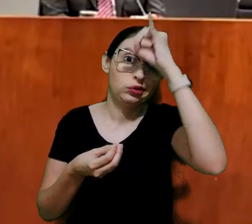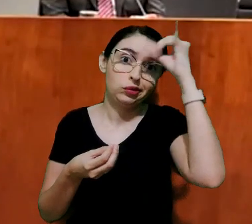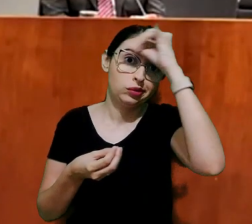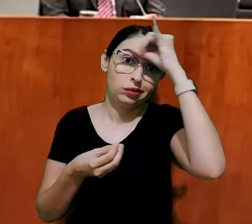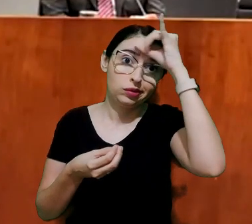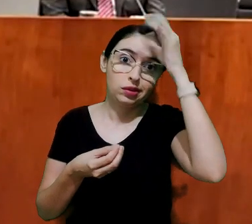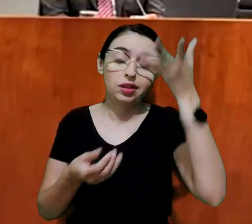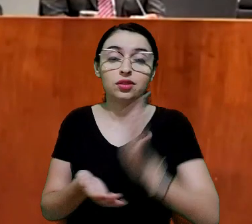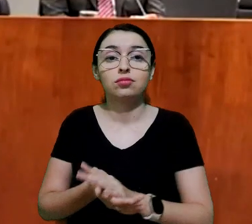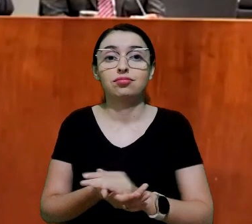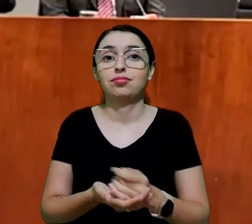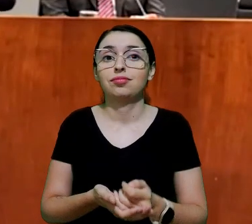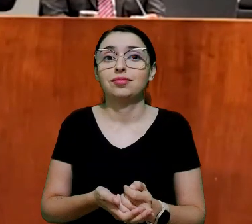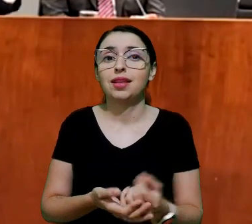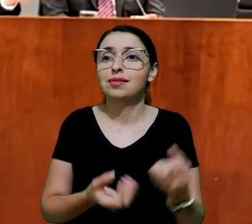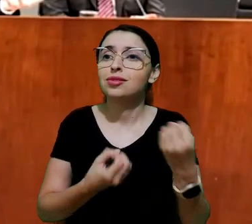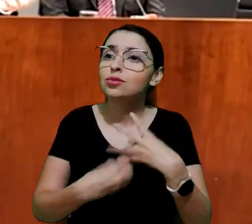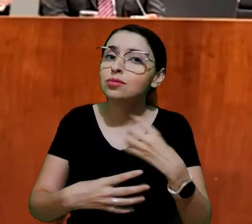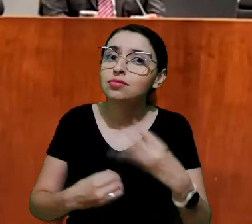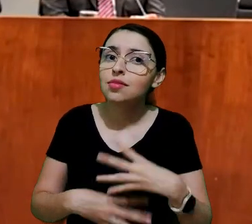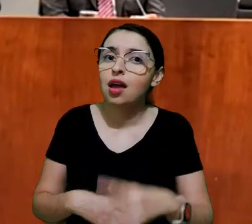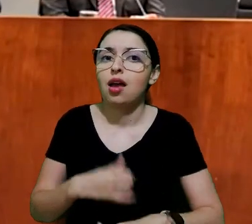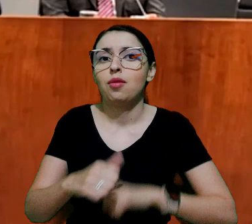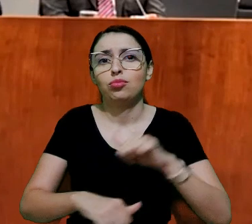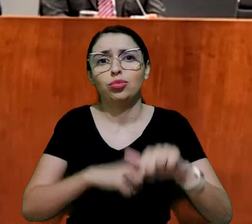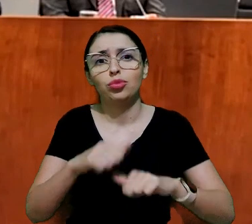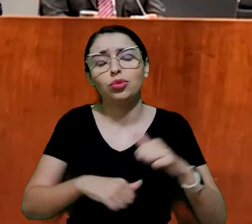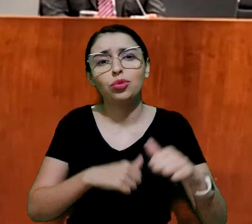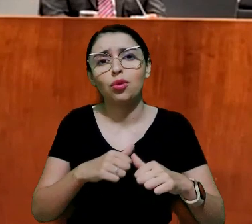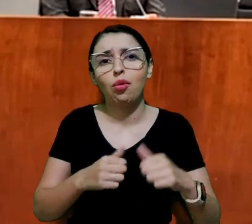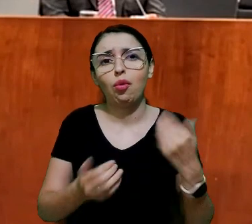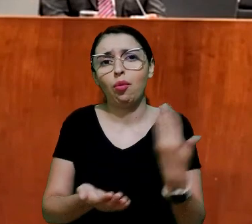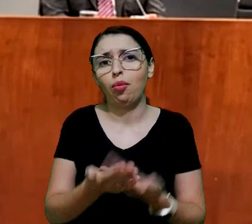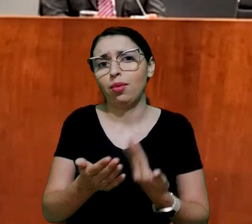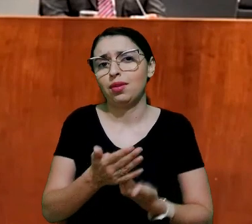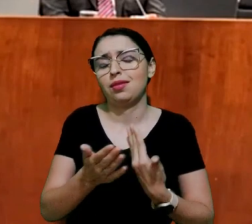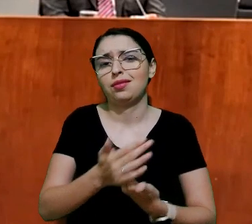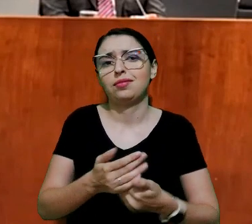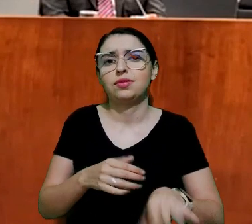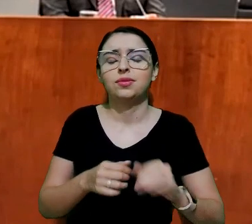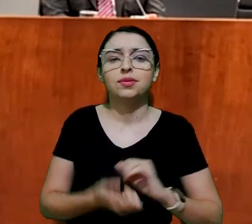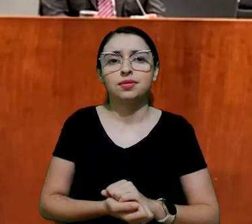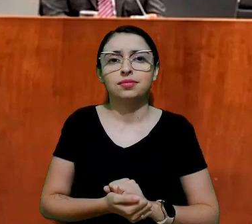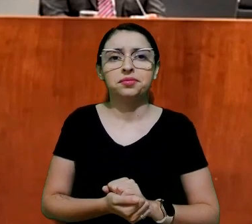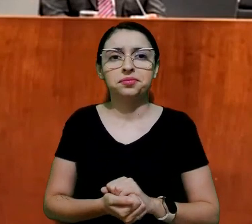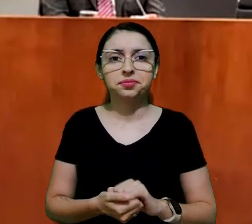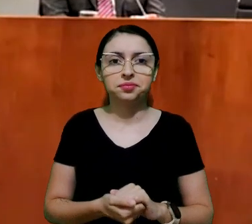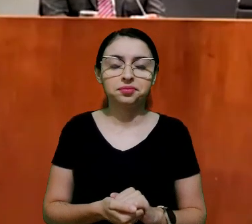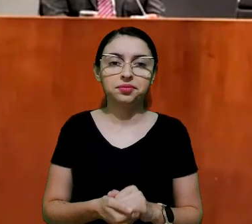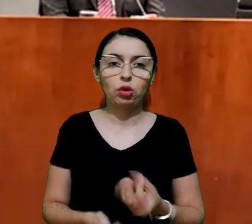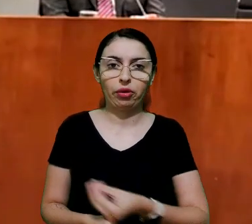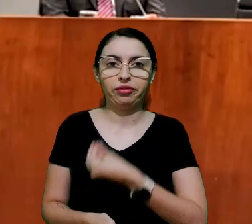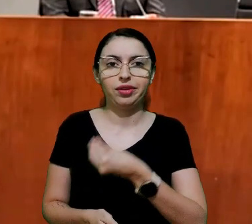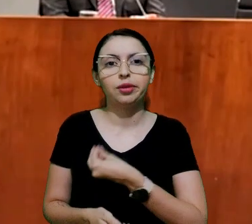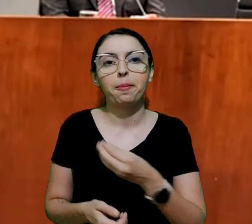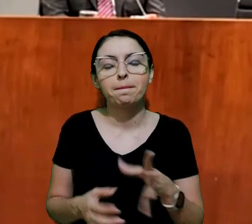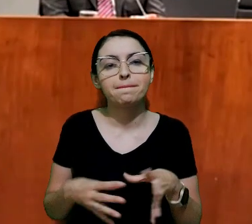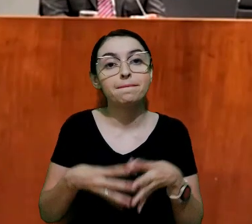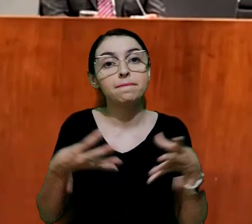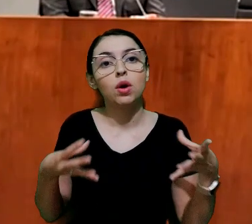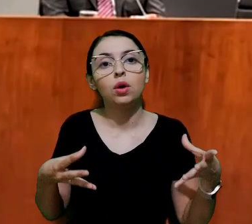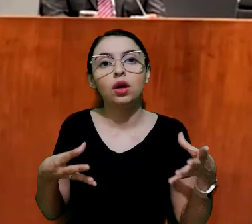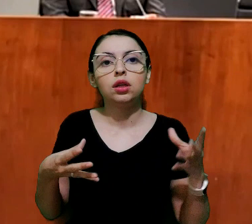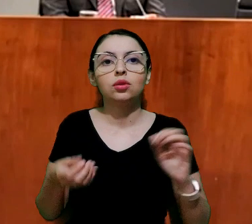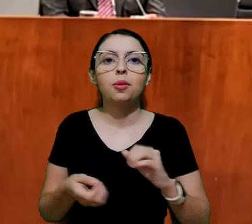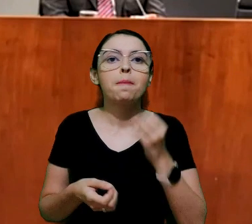que estudar e quantas coisas mudaram que a gente não mas é muito, muito, muito